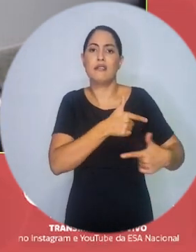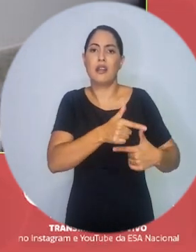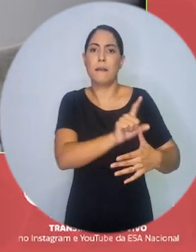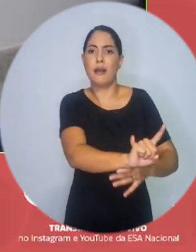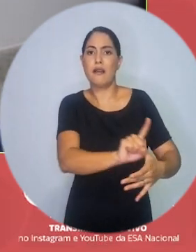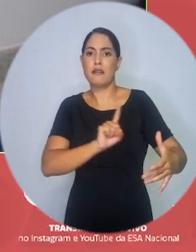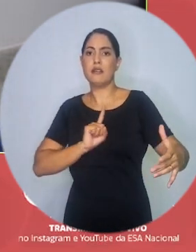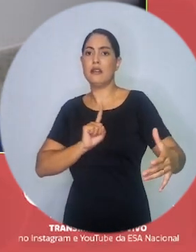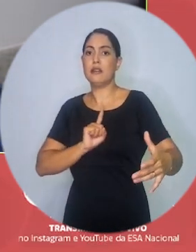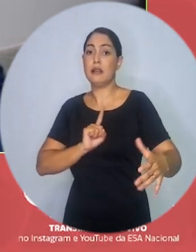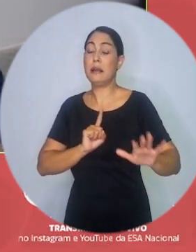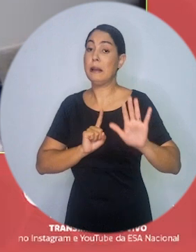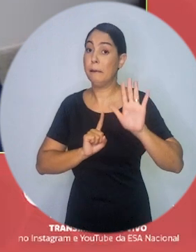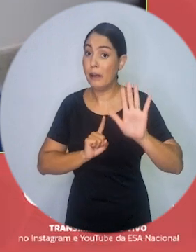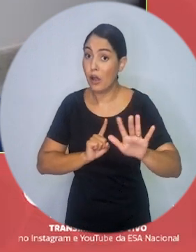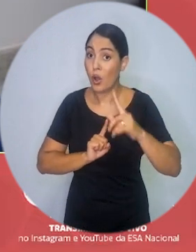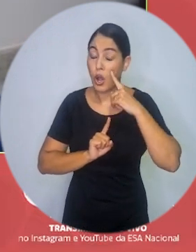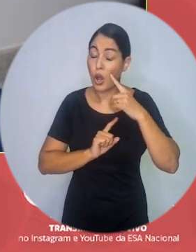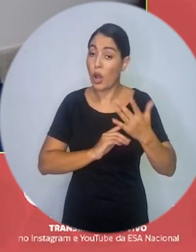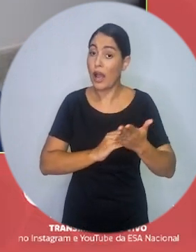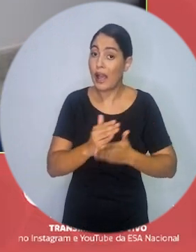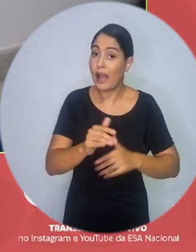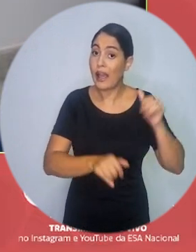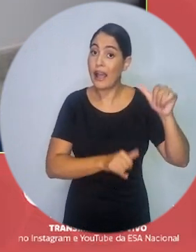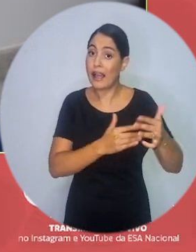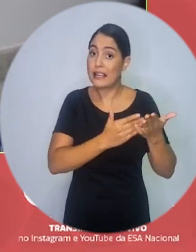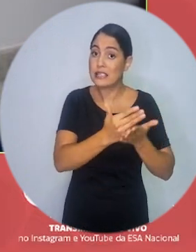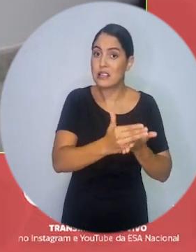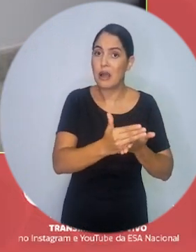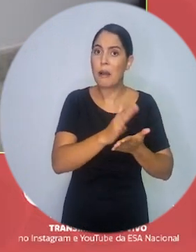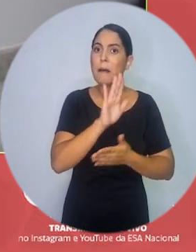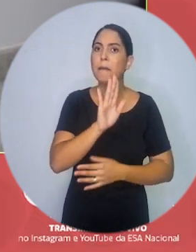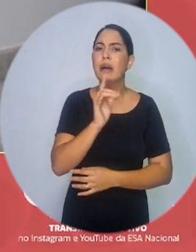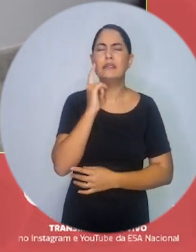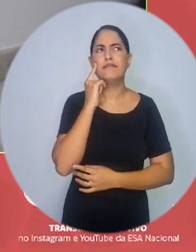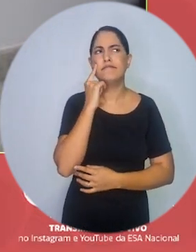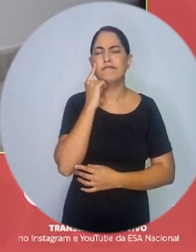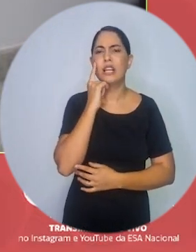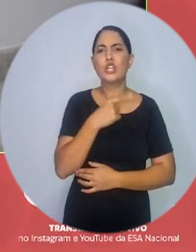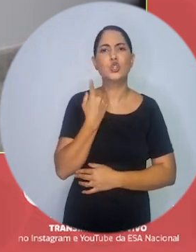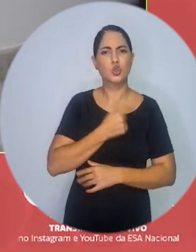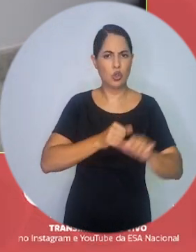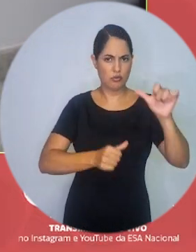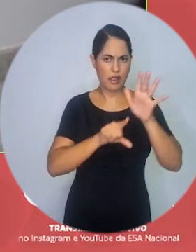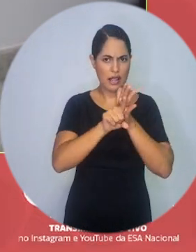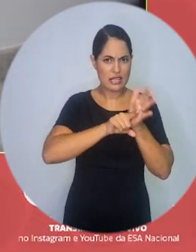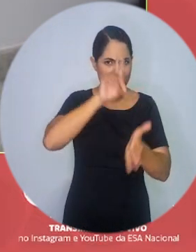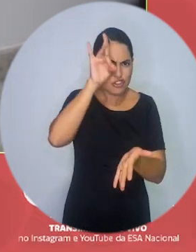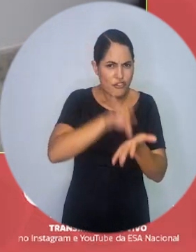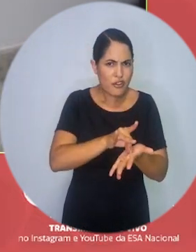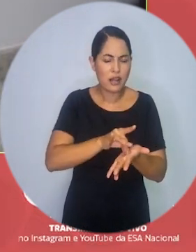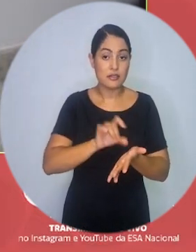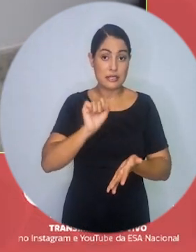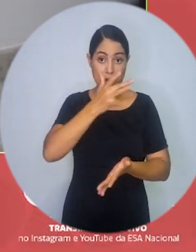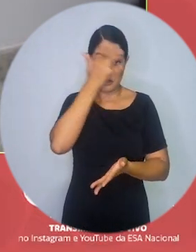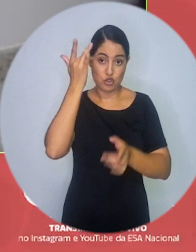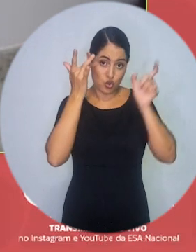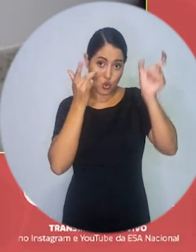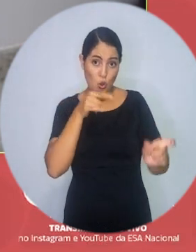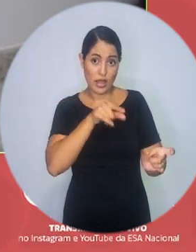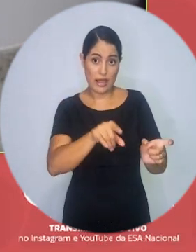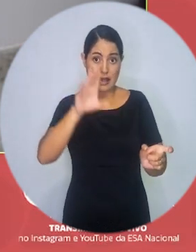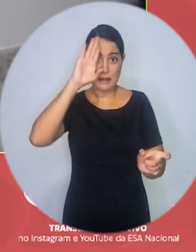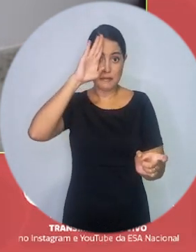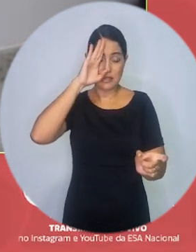a priori, numa avaliação em primeira análise. Mas aí, você pega o caso concreto de um